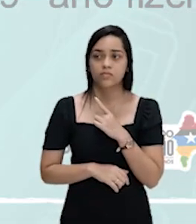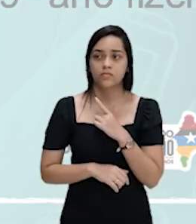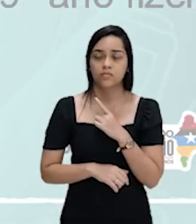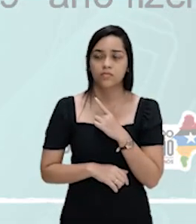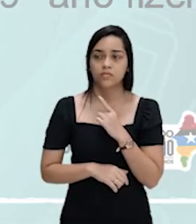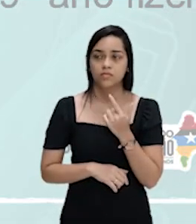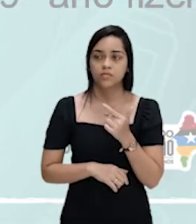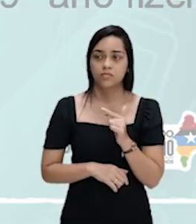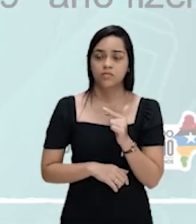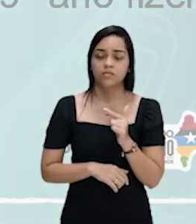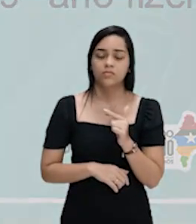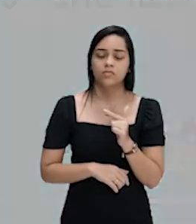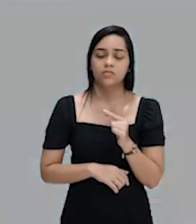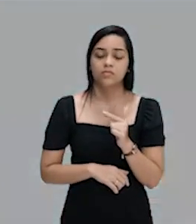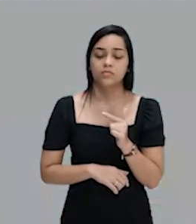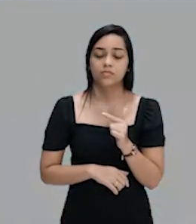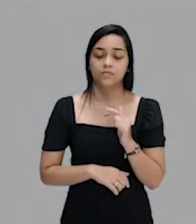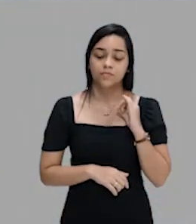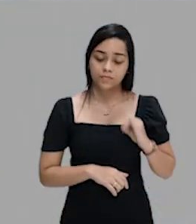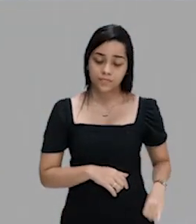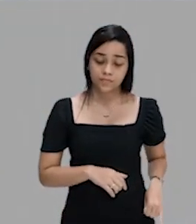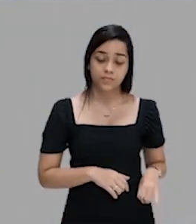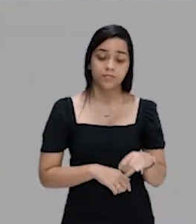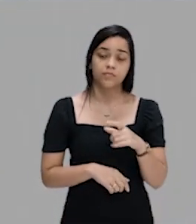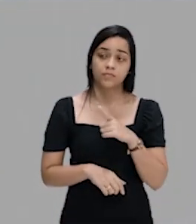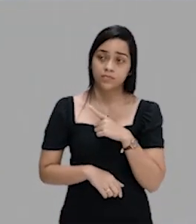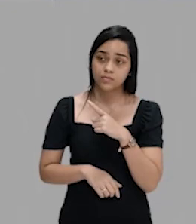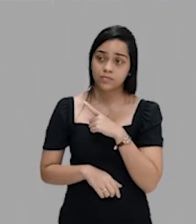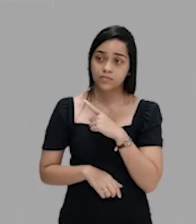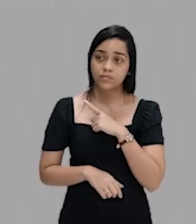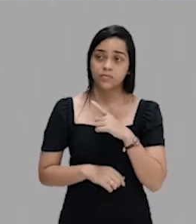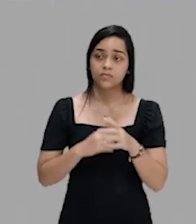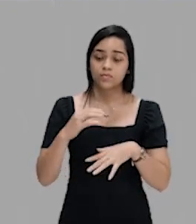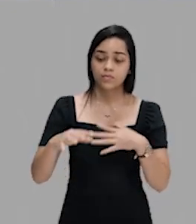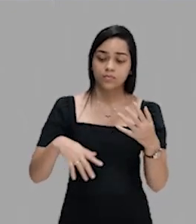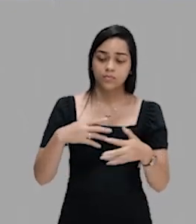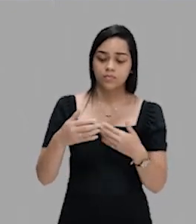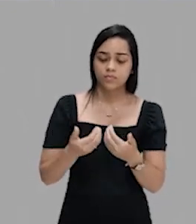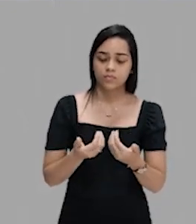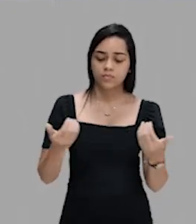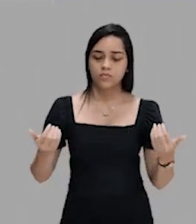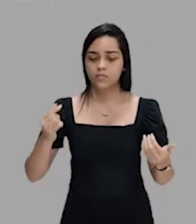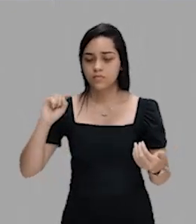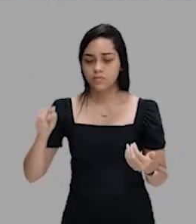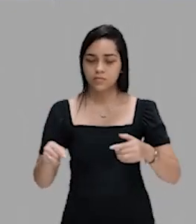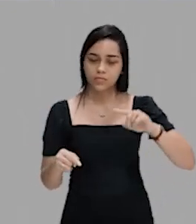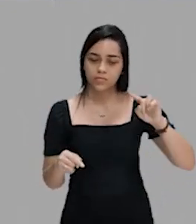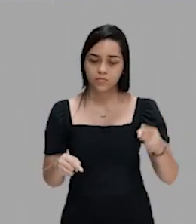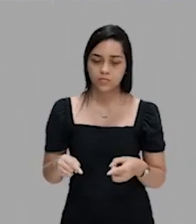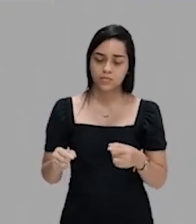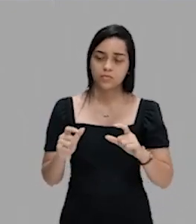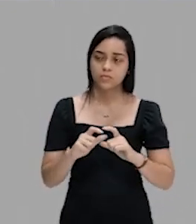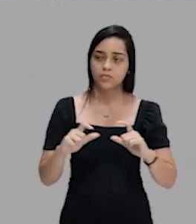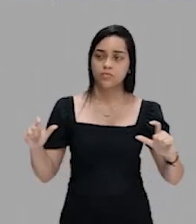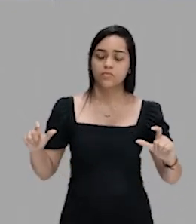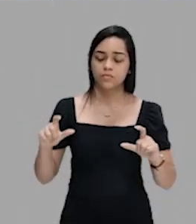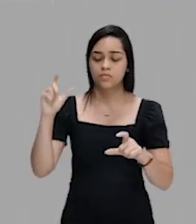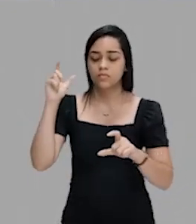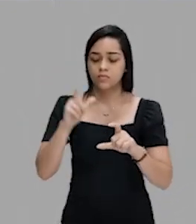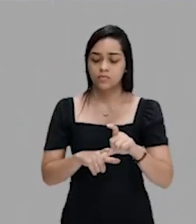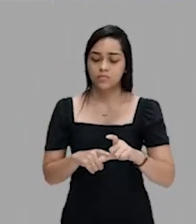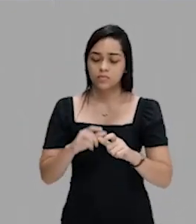sem recreio os que fizeram bagunça está separado entre vírgulas é uma oração subordinada